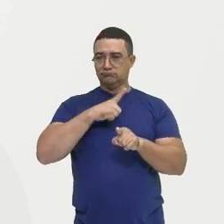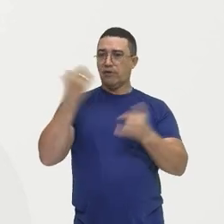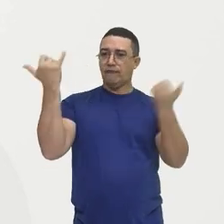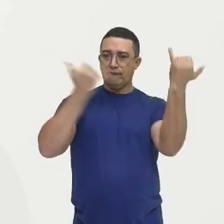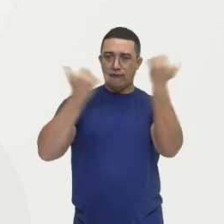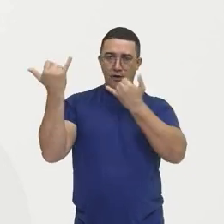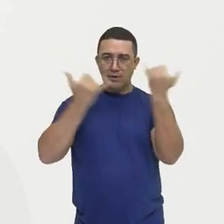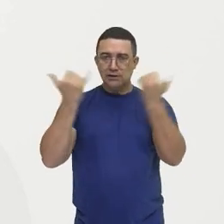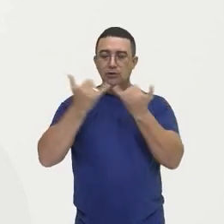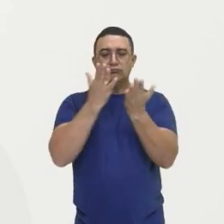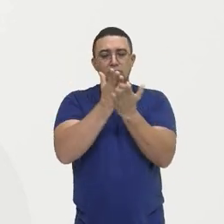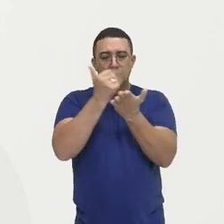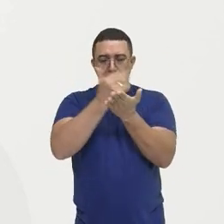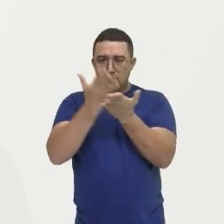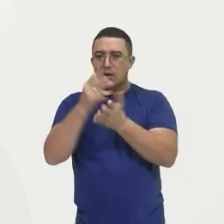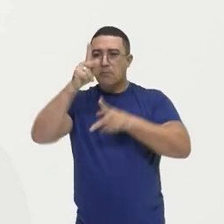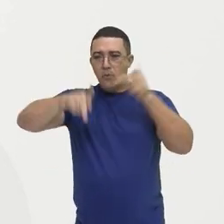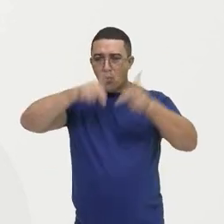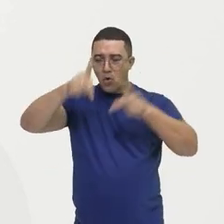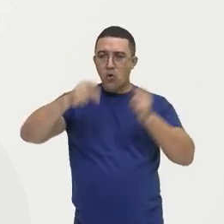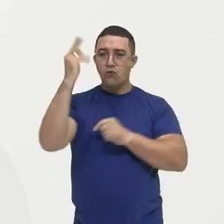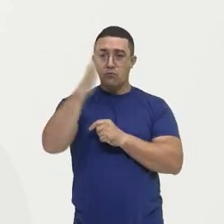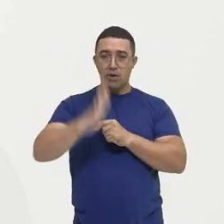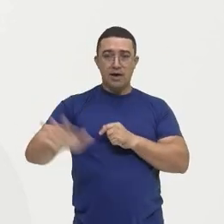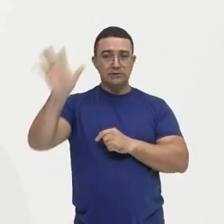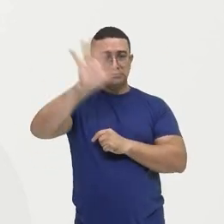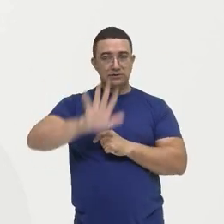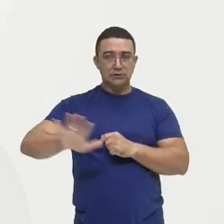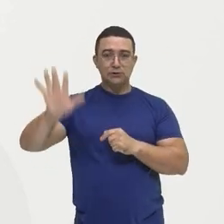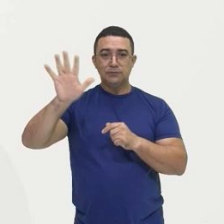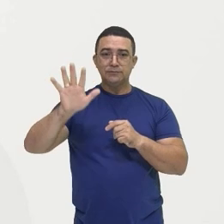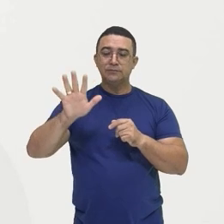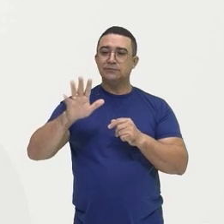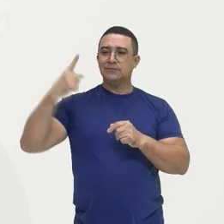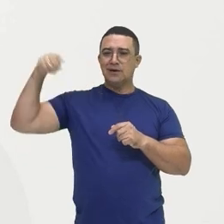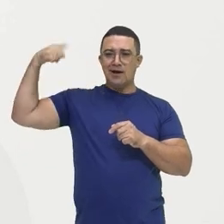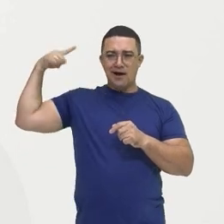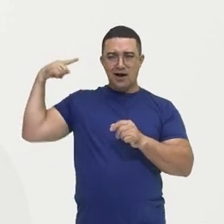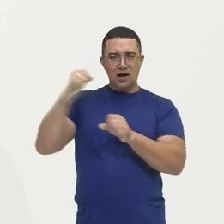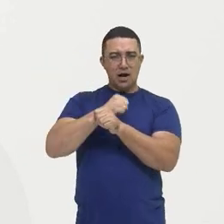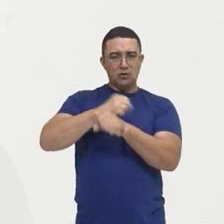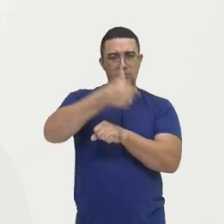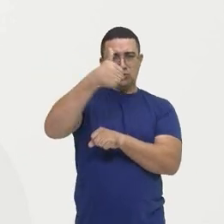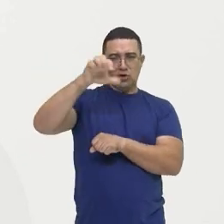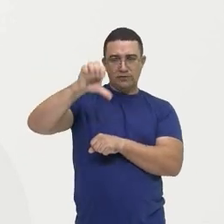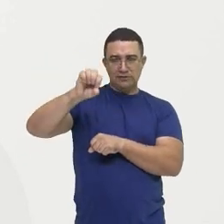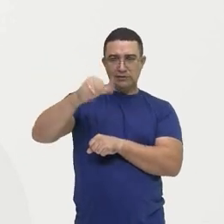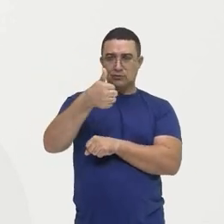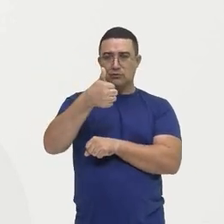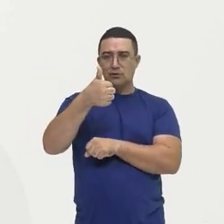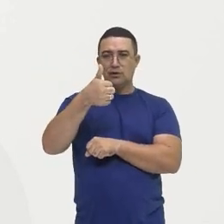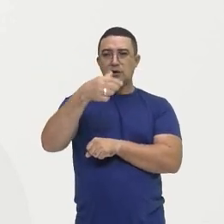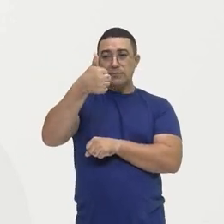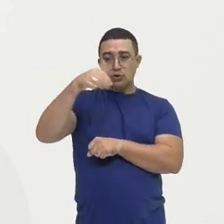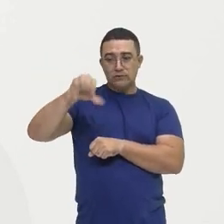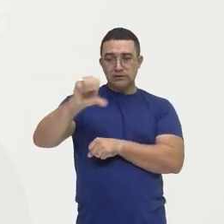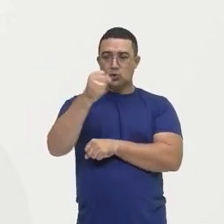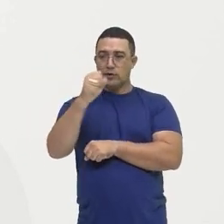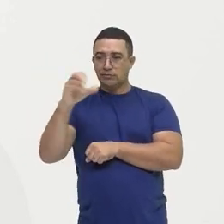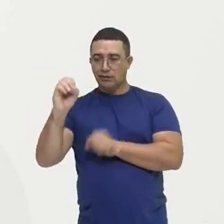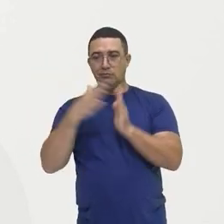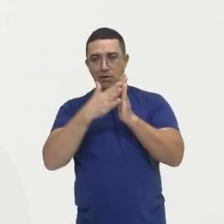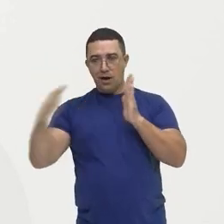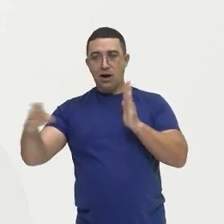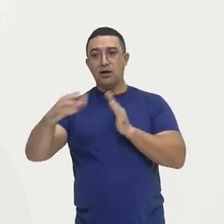informações, olha, da distribuição da população brasileira desde a década de 80 aqui até